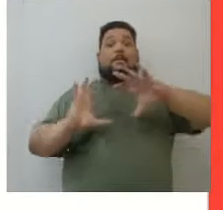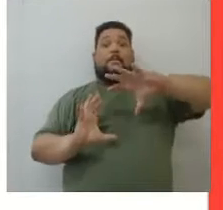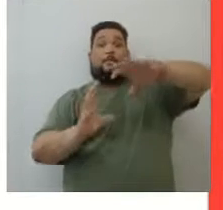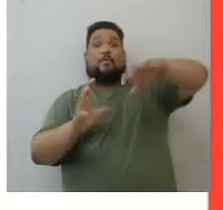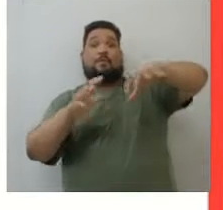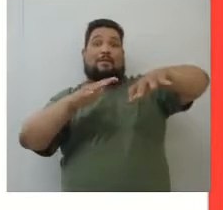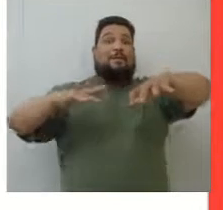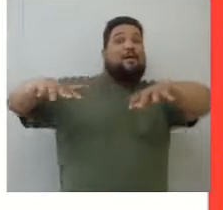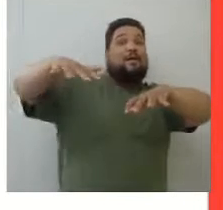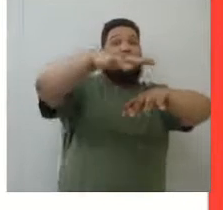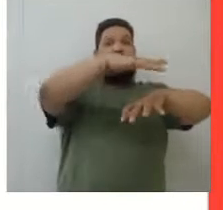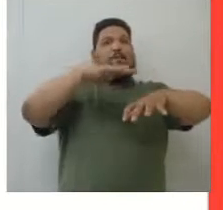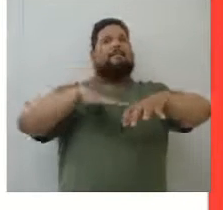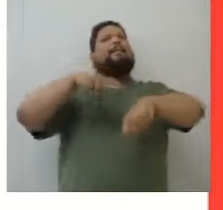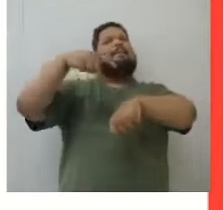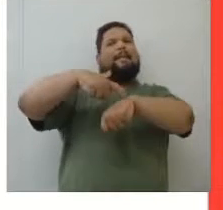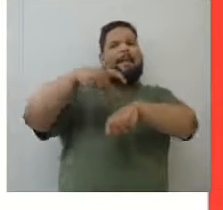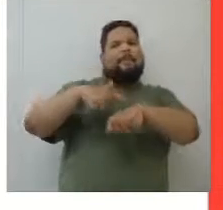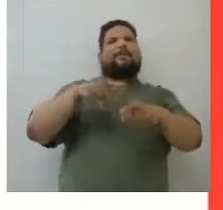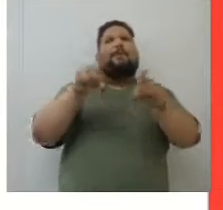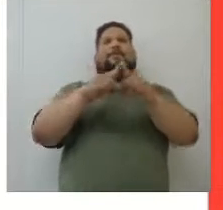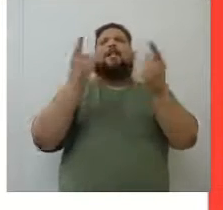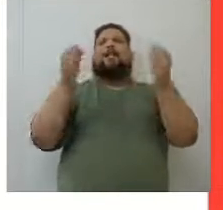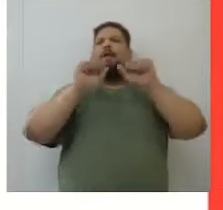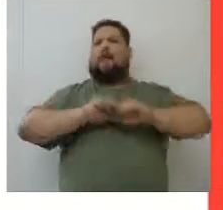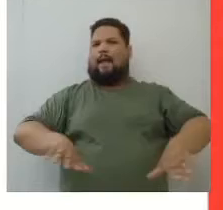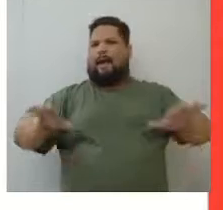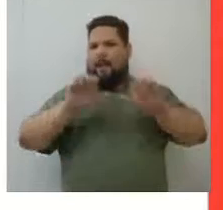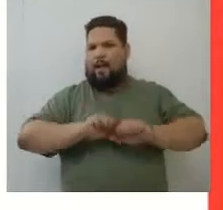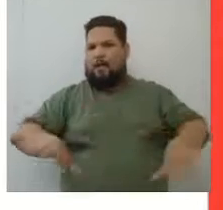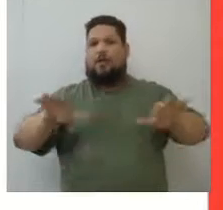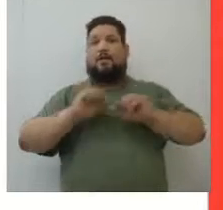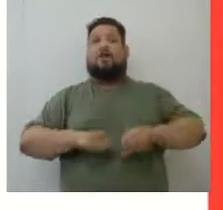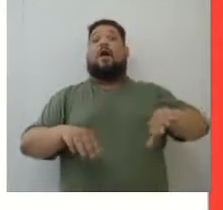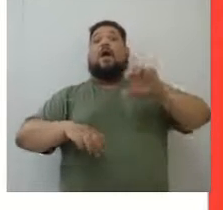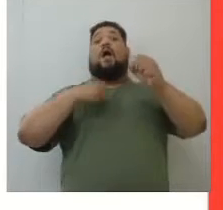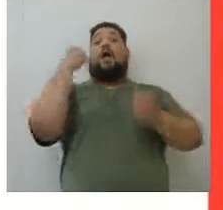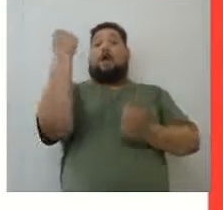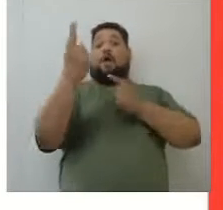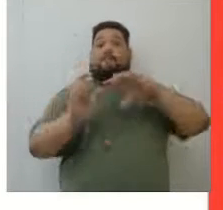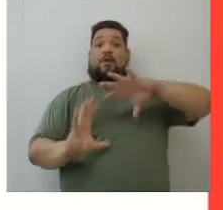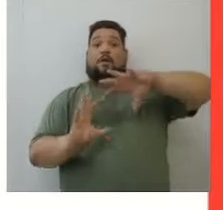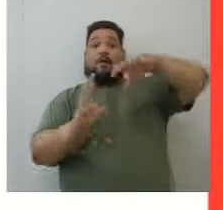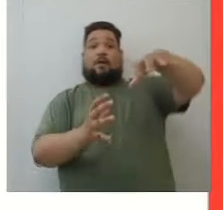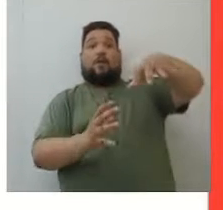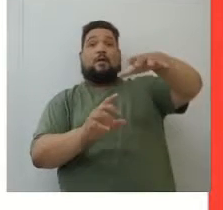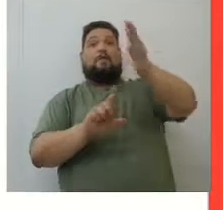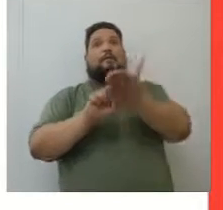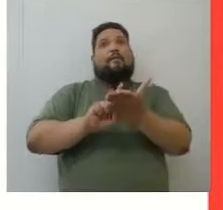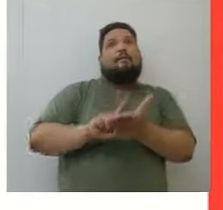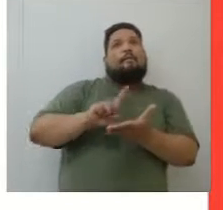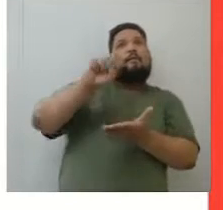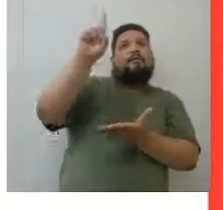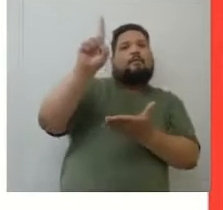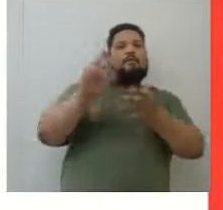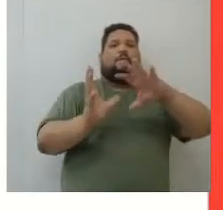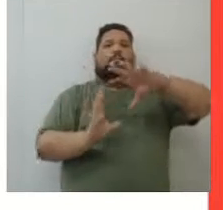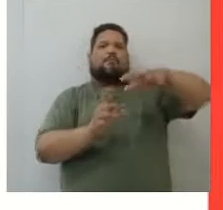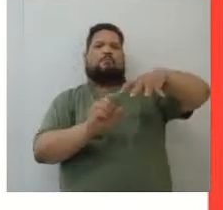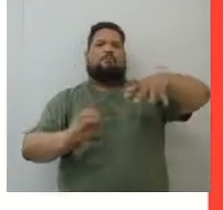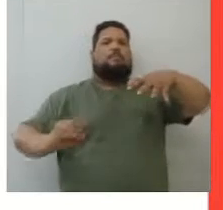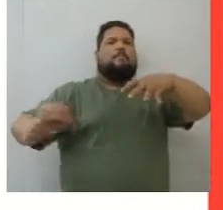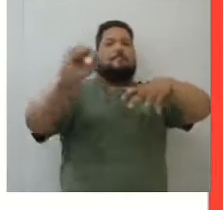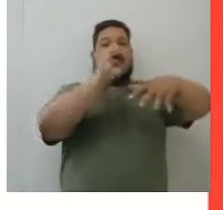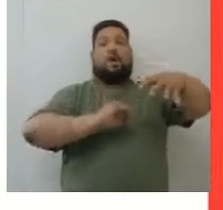recursos financeiros. Muitas vezes, o envio desse satélite para o espaço não vai funcionar, porque muitos satélites quebram, né? Muitos satélites não